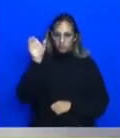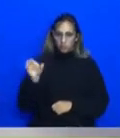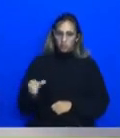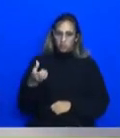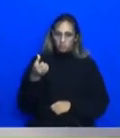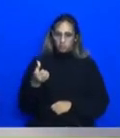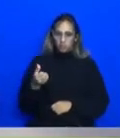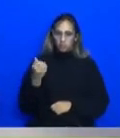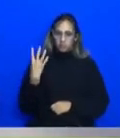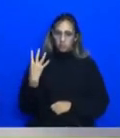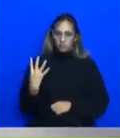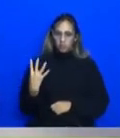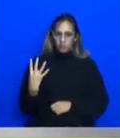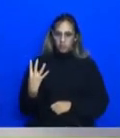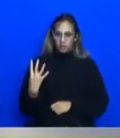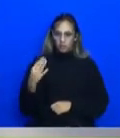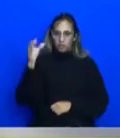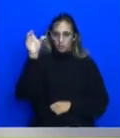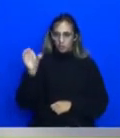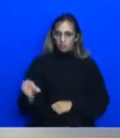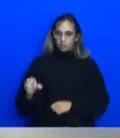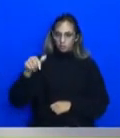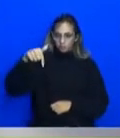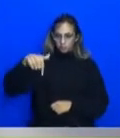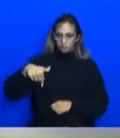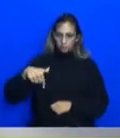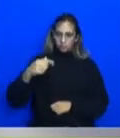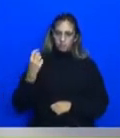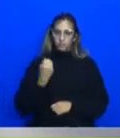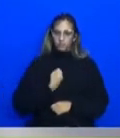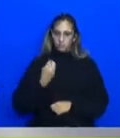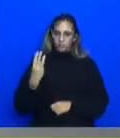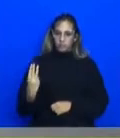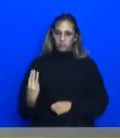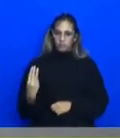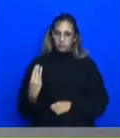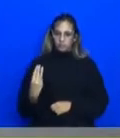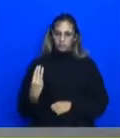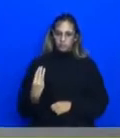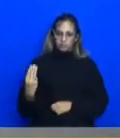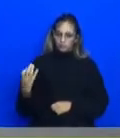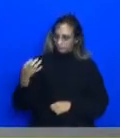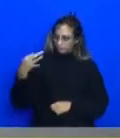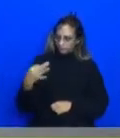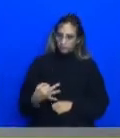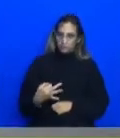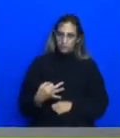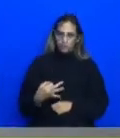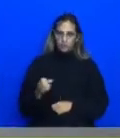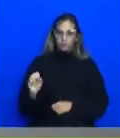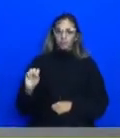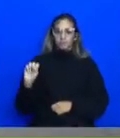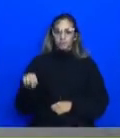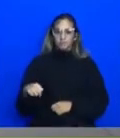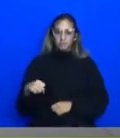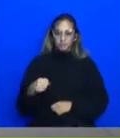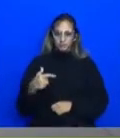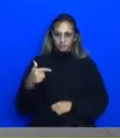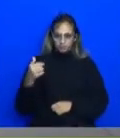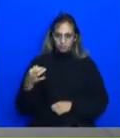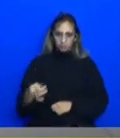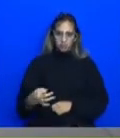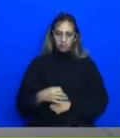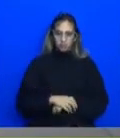Coluna 6, 4. E coluna 7, número 3. Auditores, confirmam? Sim,